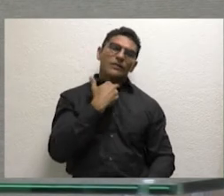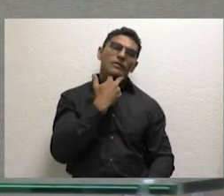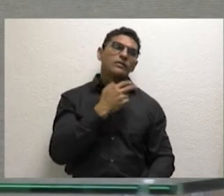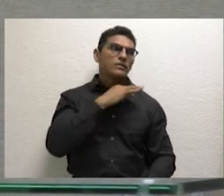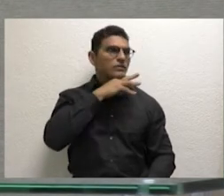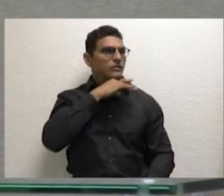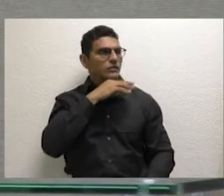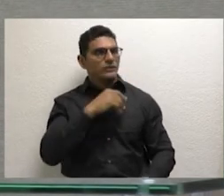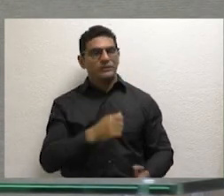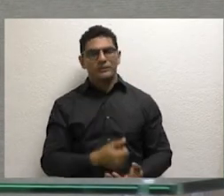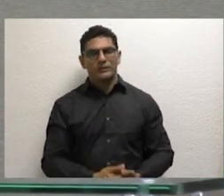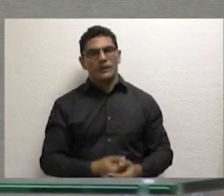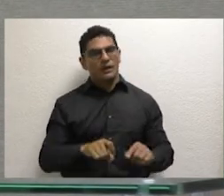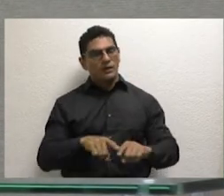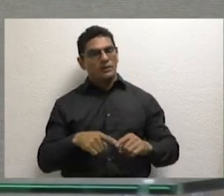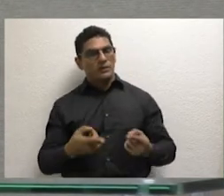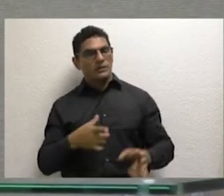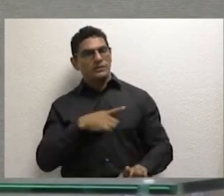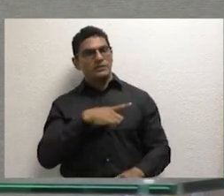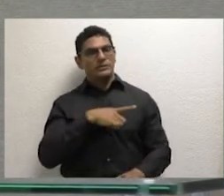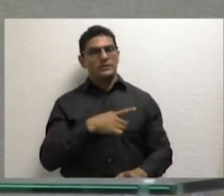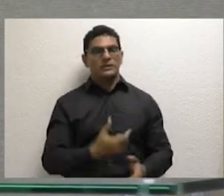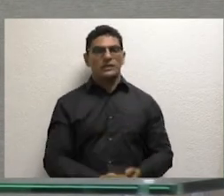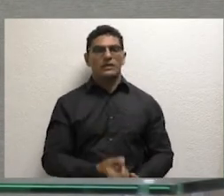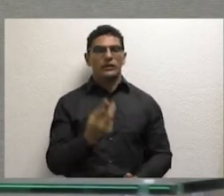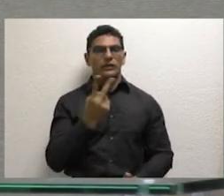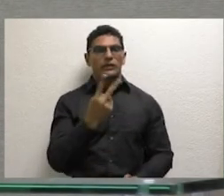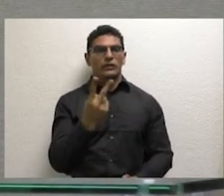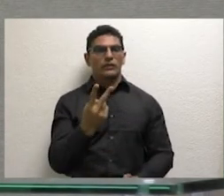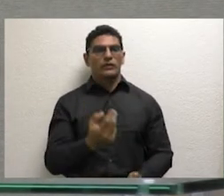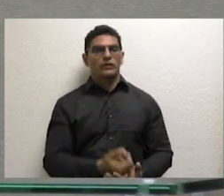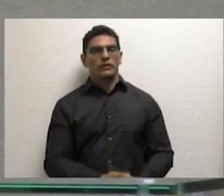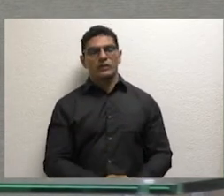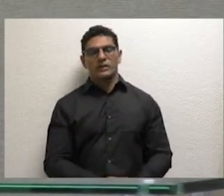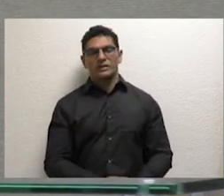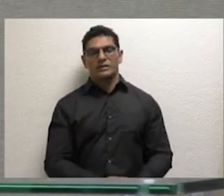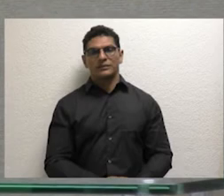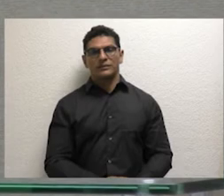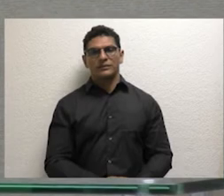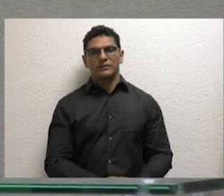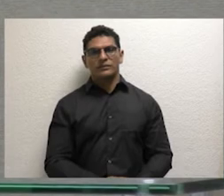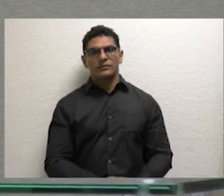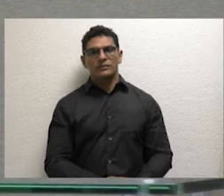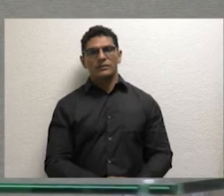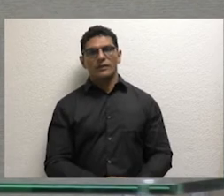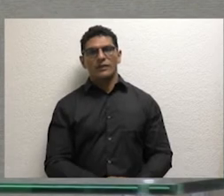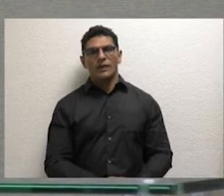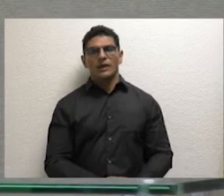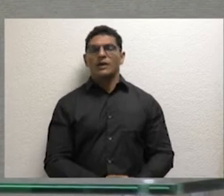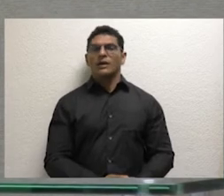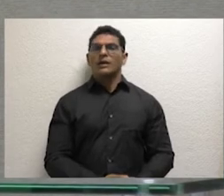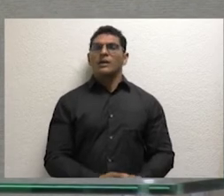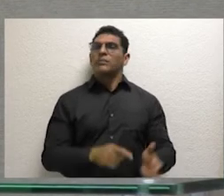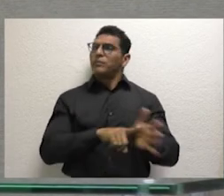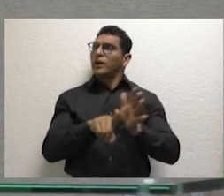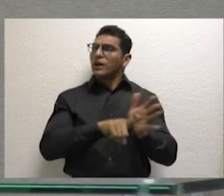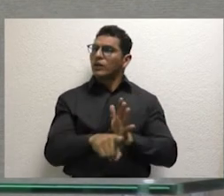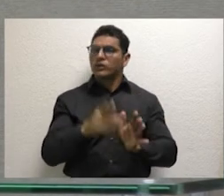mas existem duas questões que o Brasil não conseguiu entender até hoje